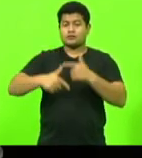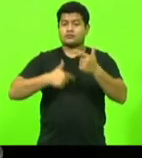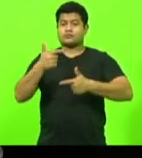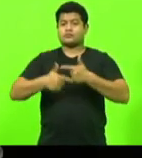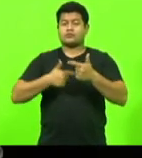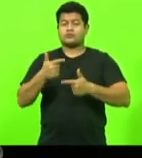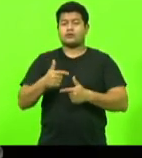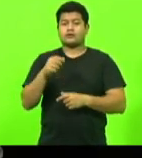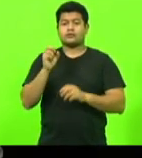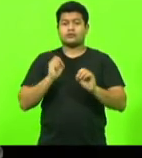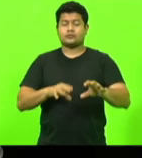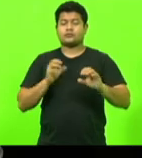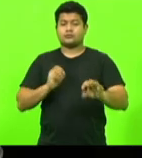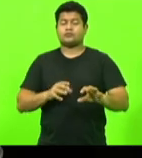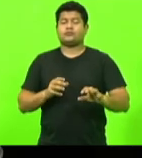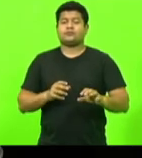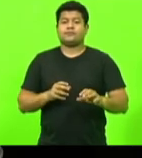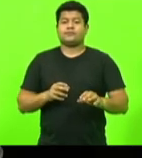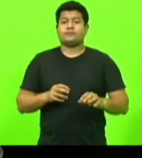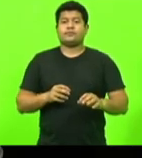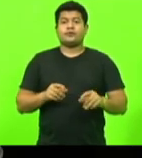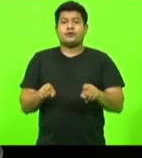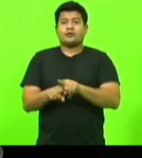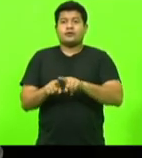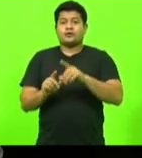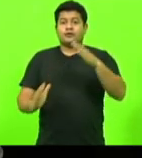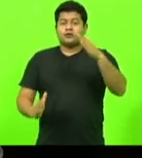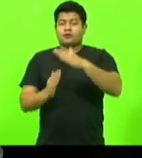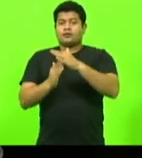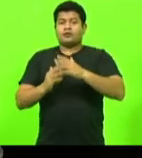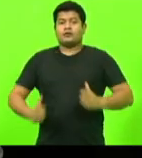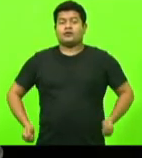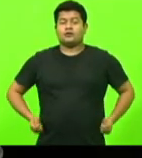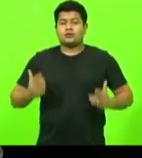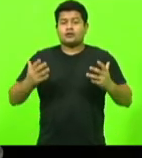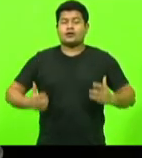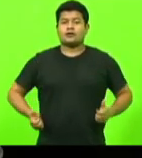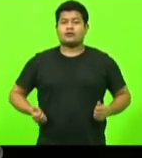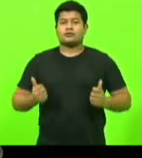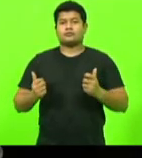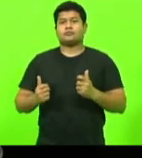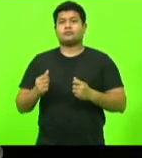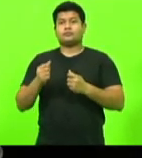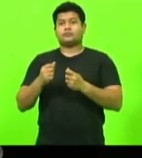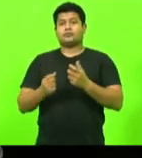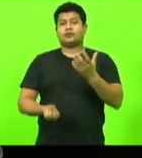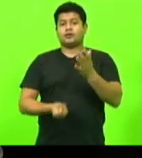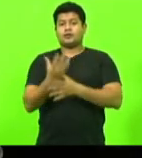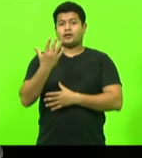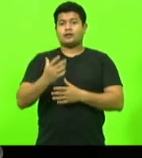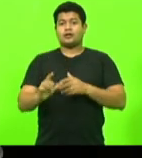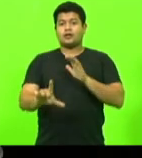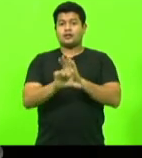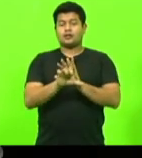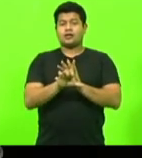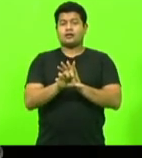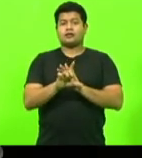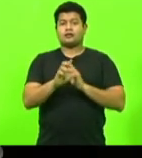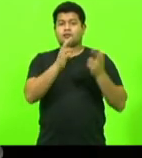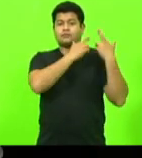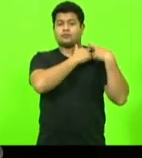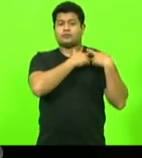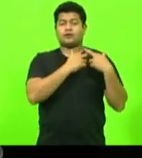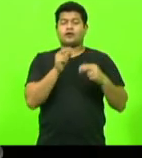os limites estabelecidos para as despesas de pessoal estabelecidos na Lei de Responsabilidade Fiscal, que